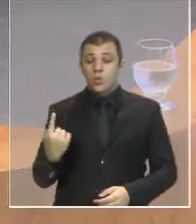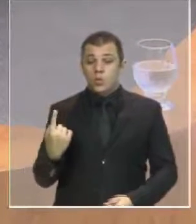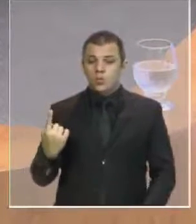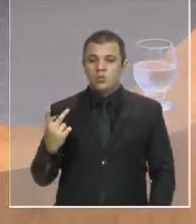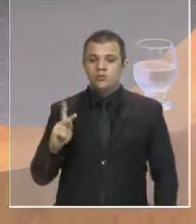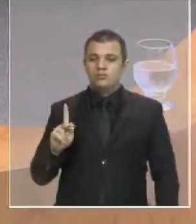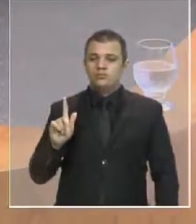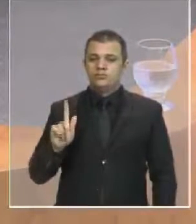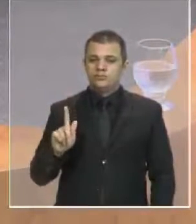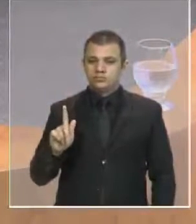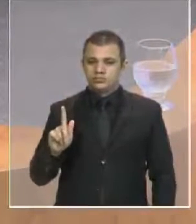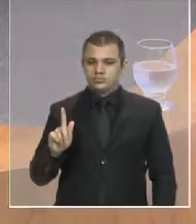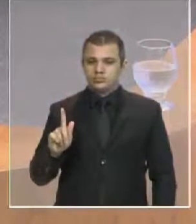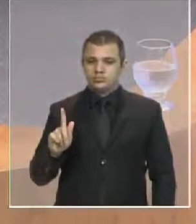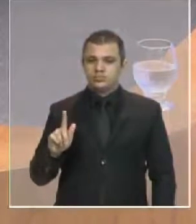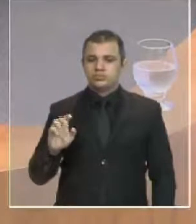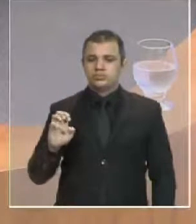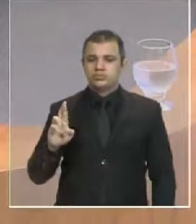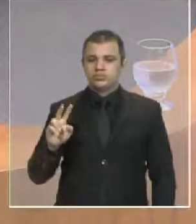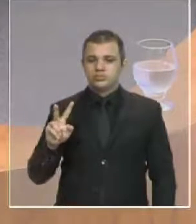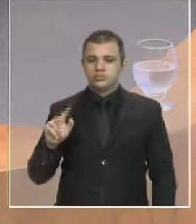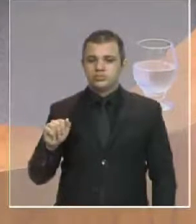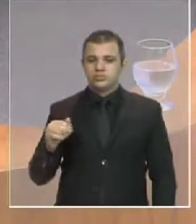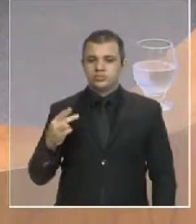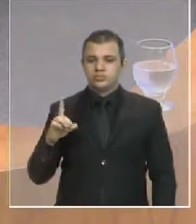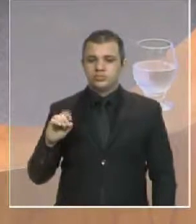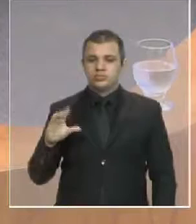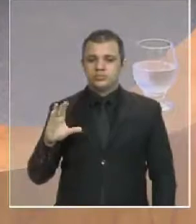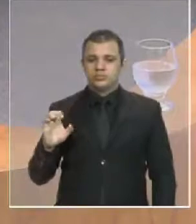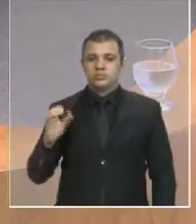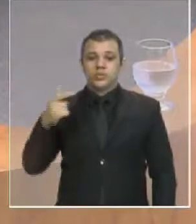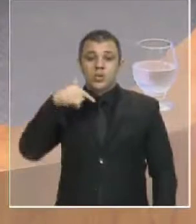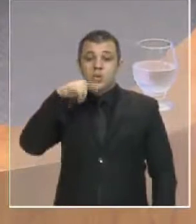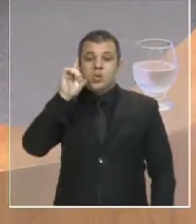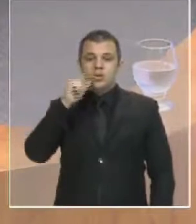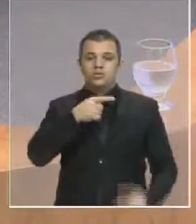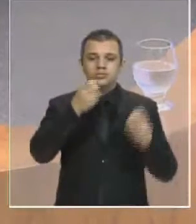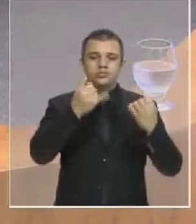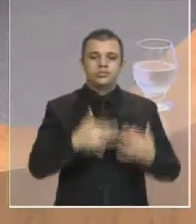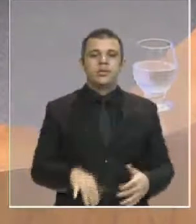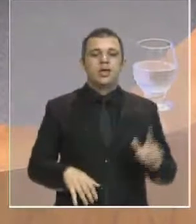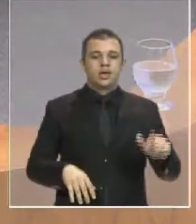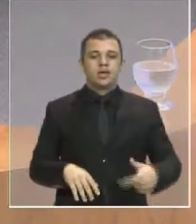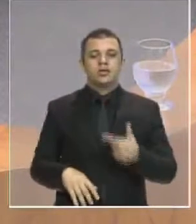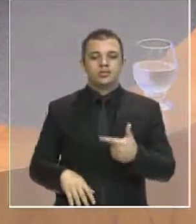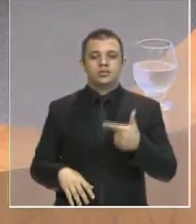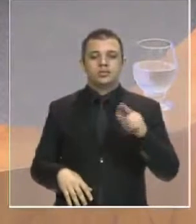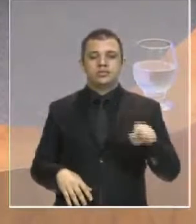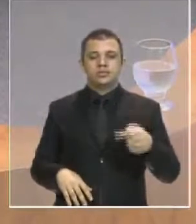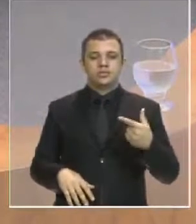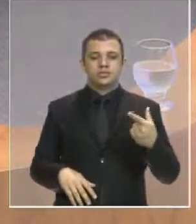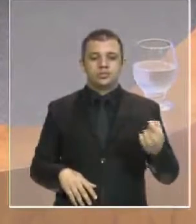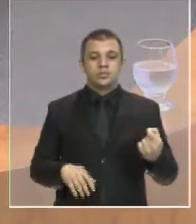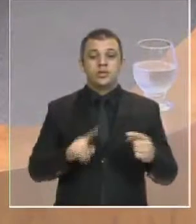de erva doce. E o deputado ontem colocou R$ 2,20, mas são 100 gramas. Se você